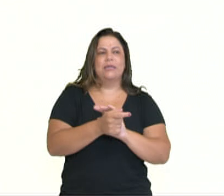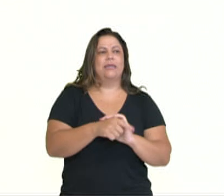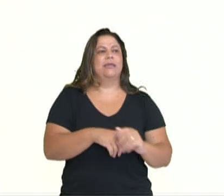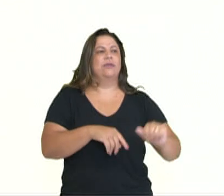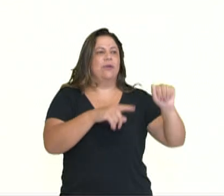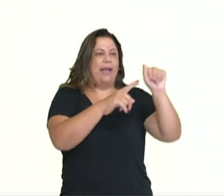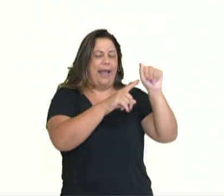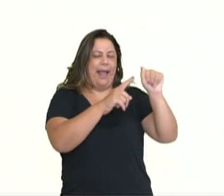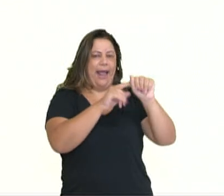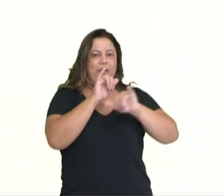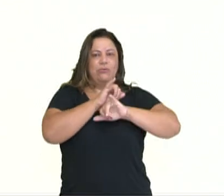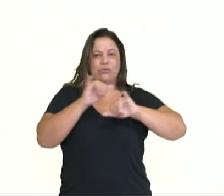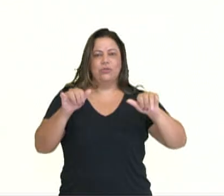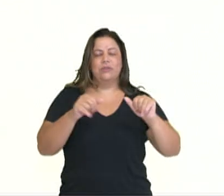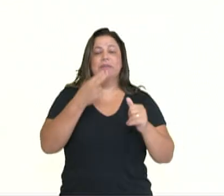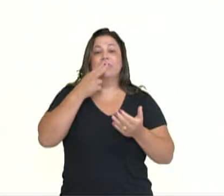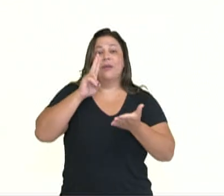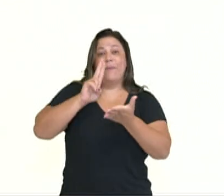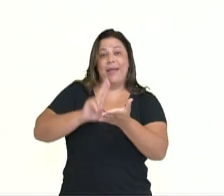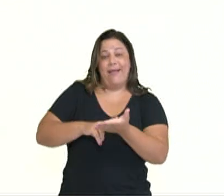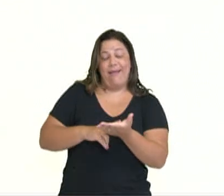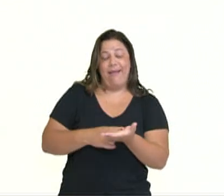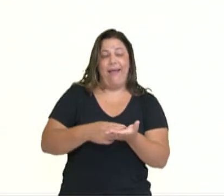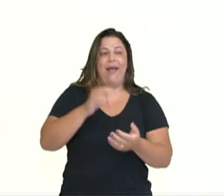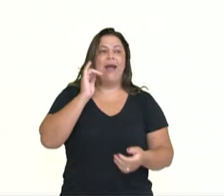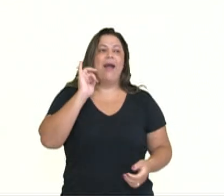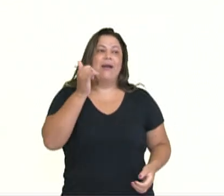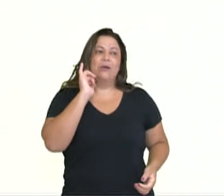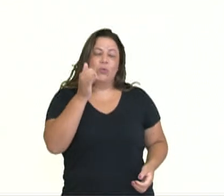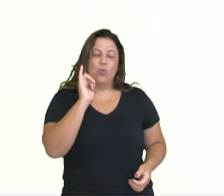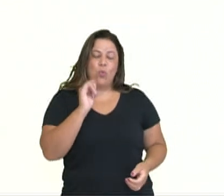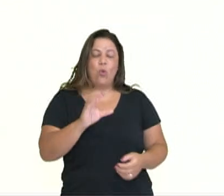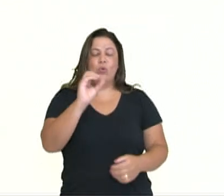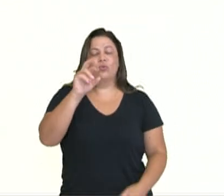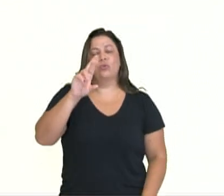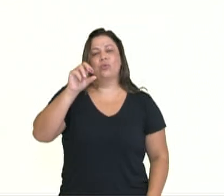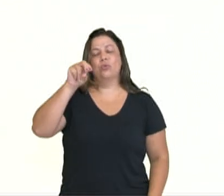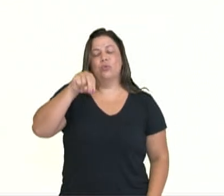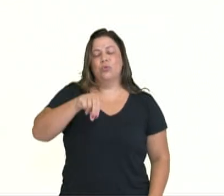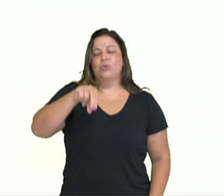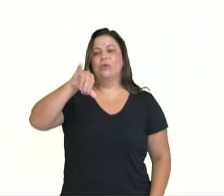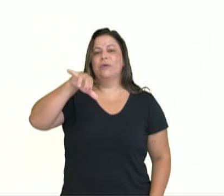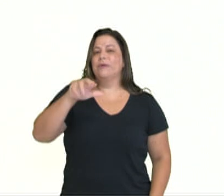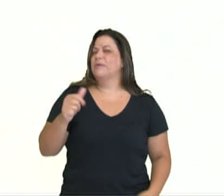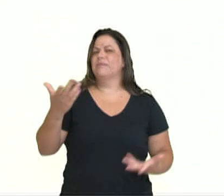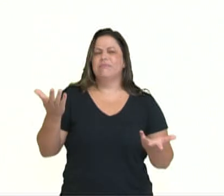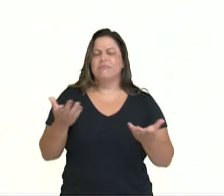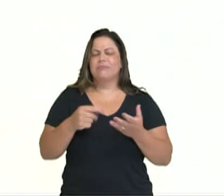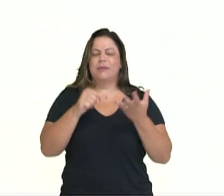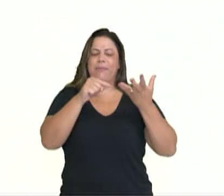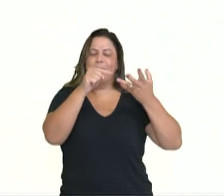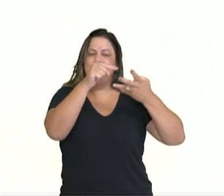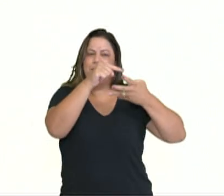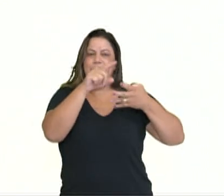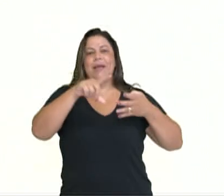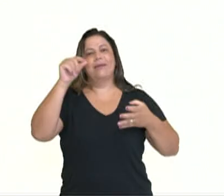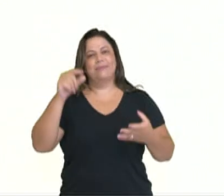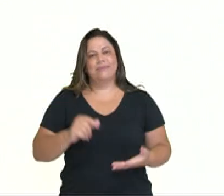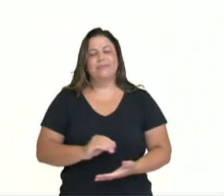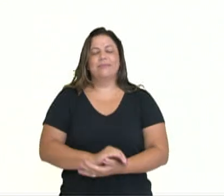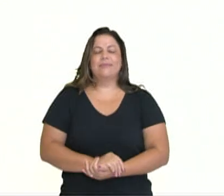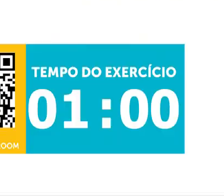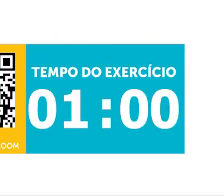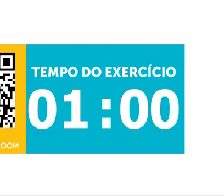um conto ou uma crônica? Que opção você vai marcar? Eu vou dar um tempinho para você fazer e volto a seguir.